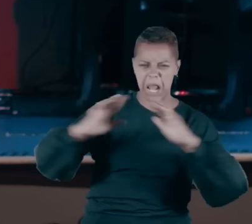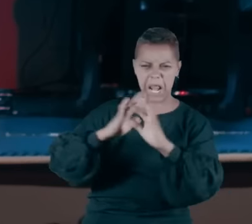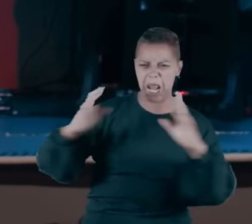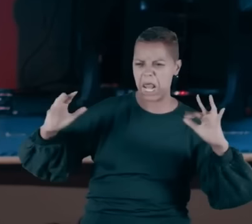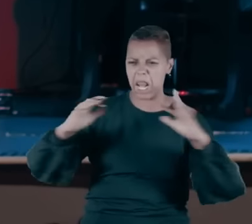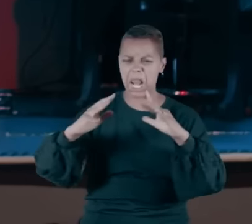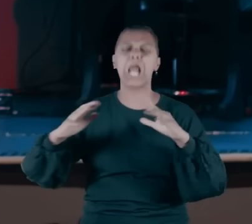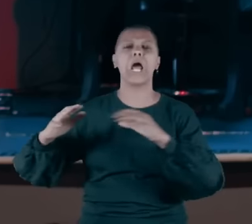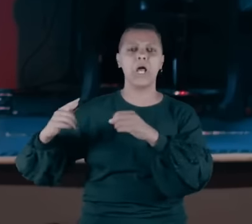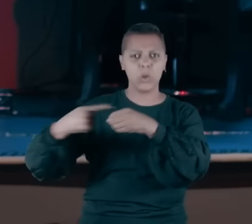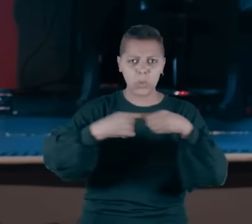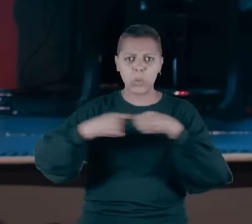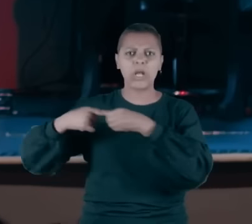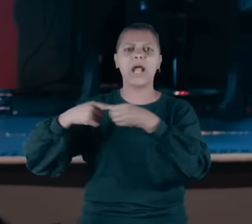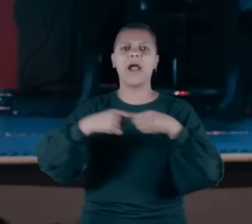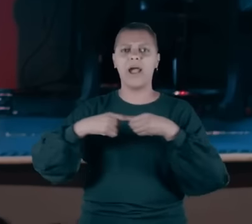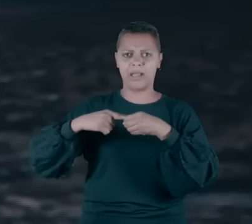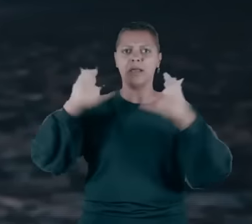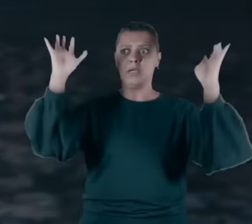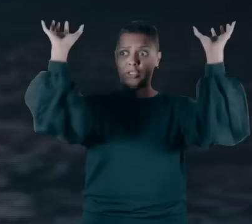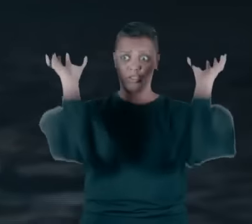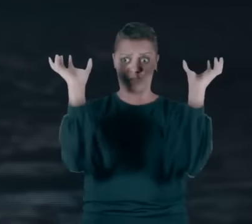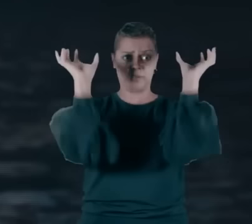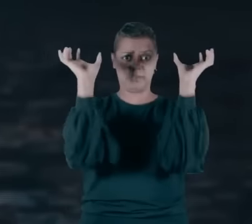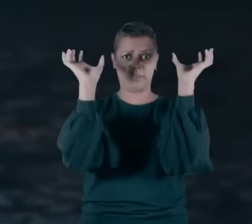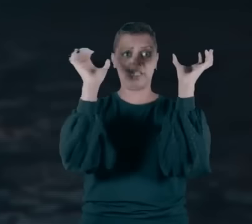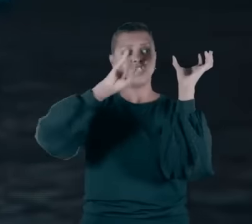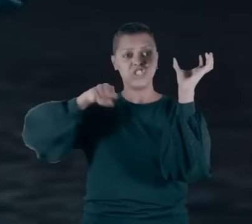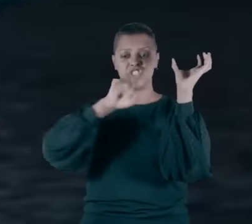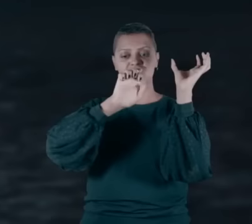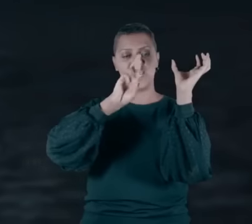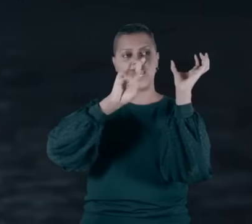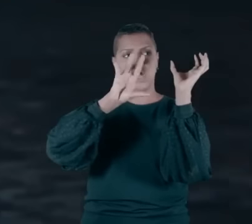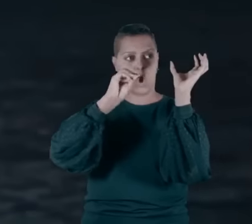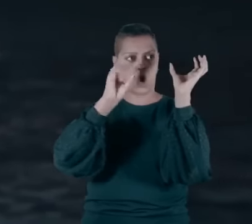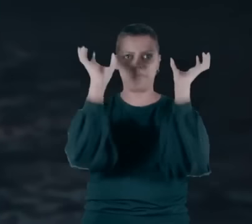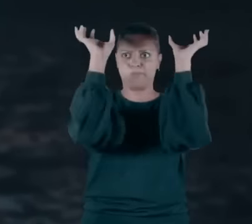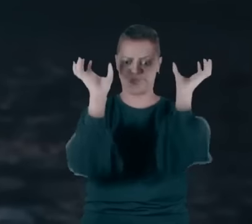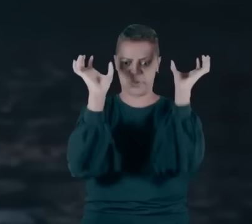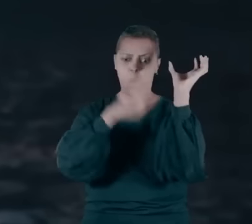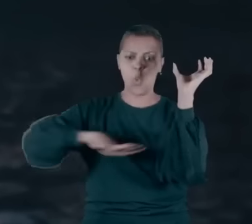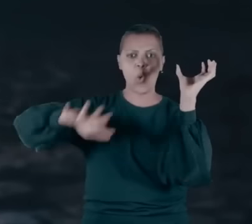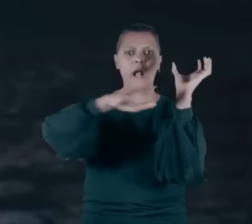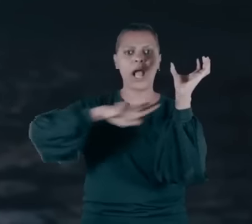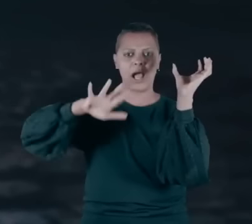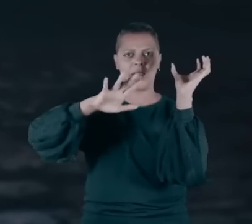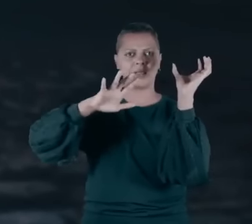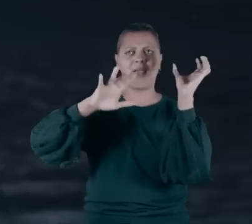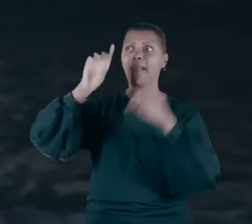chamada Jericó cujas muralhas eram intransponíveis agora Deus dá o plano para Josué